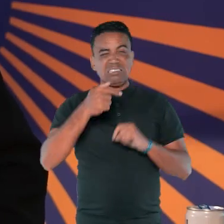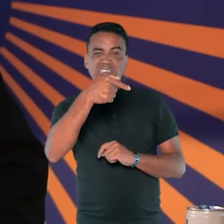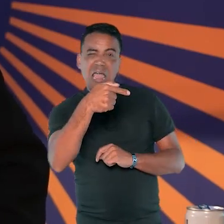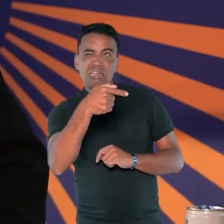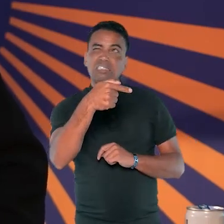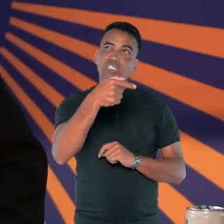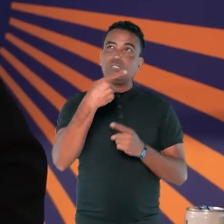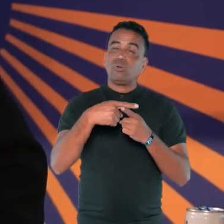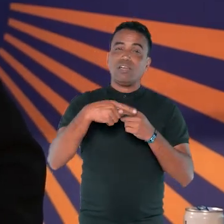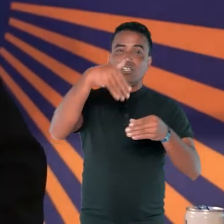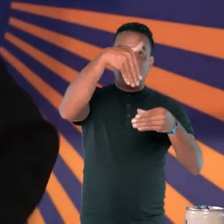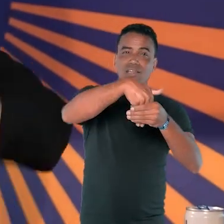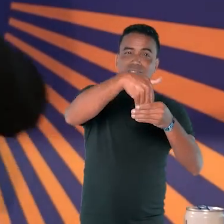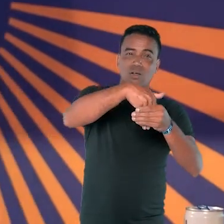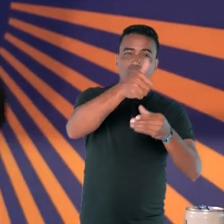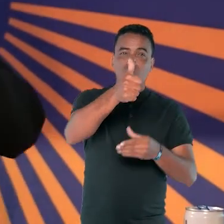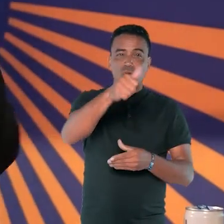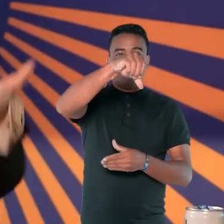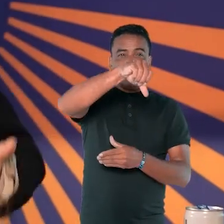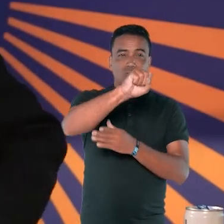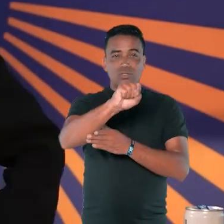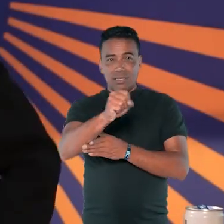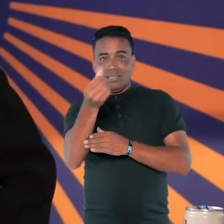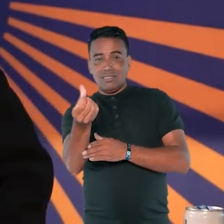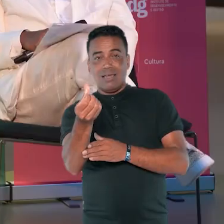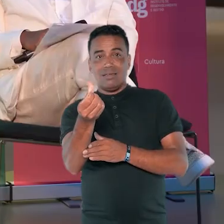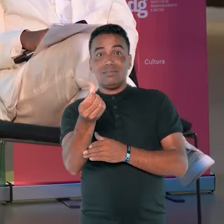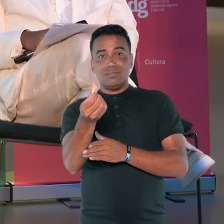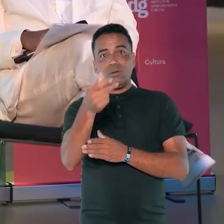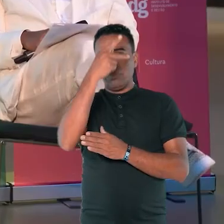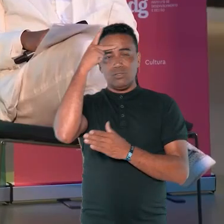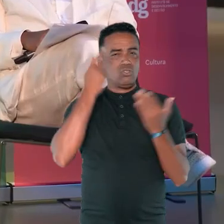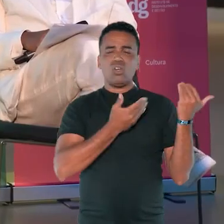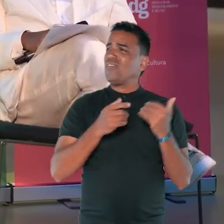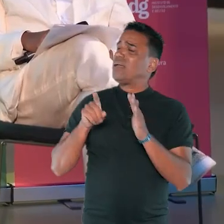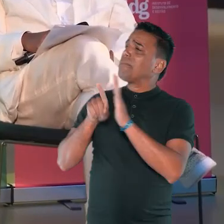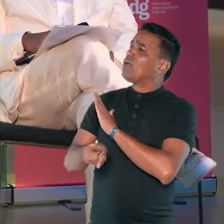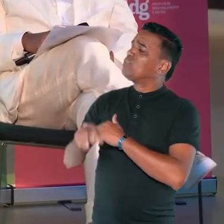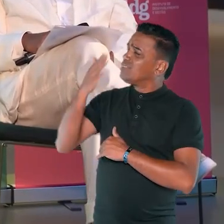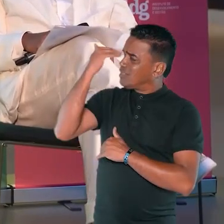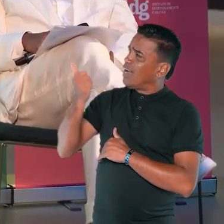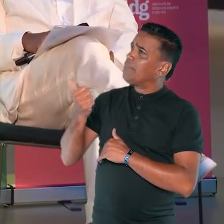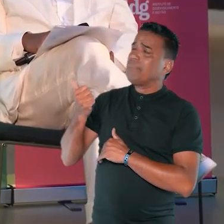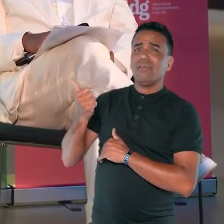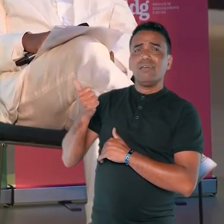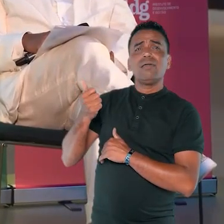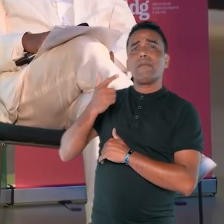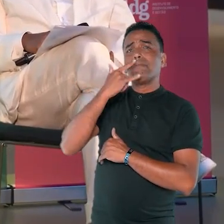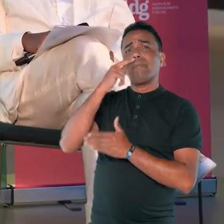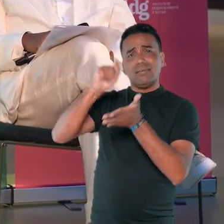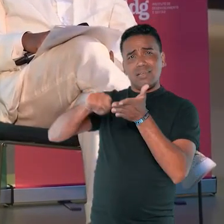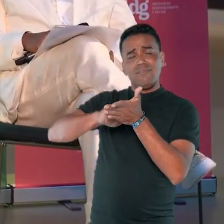nós tivemos uma eleição em 86, para que pessoas tão jovens... Essa é uma boa pergunta. Você sabe quando seu pai escreveu esse